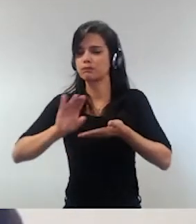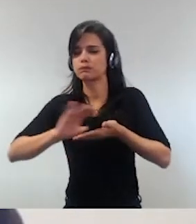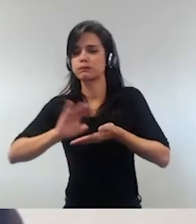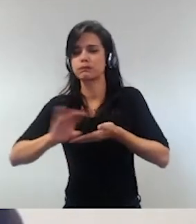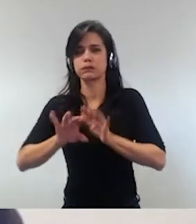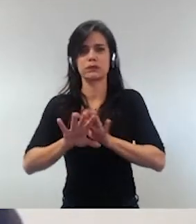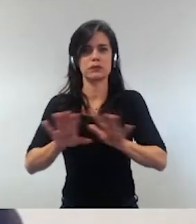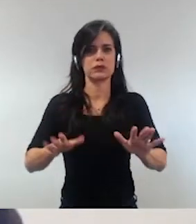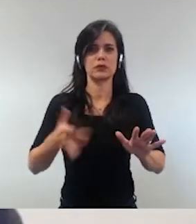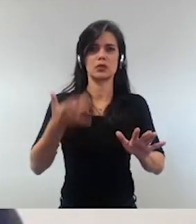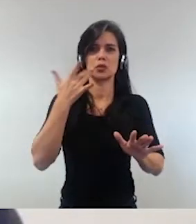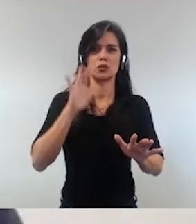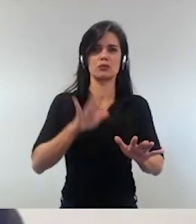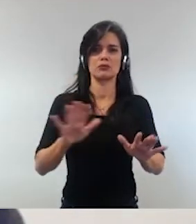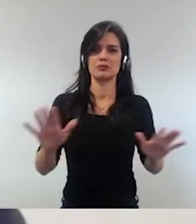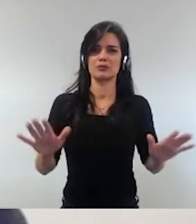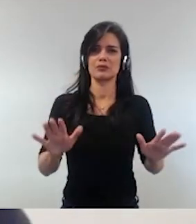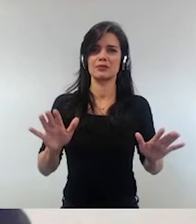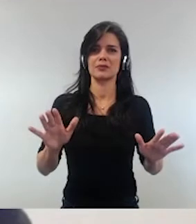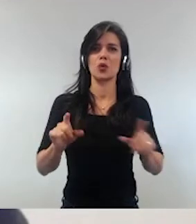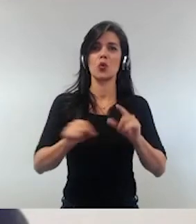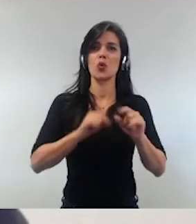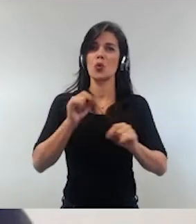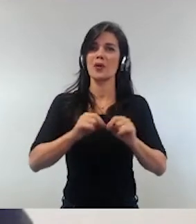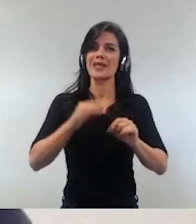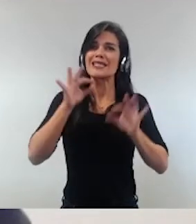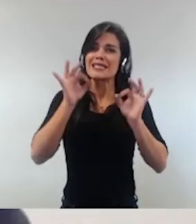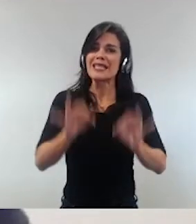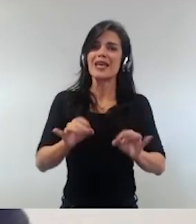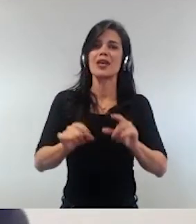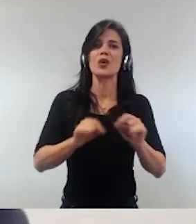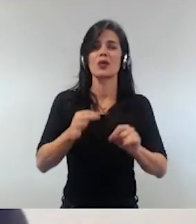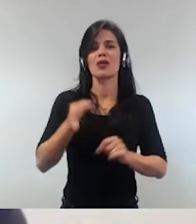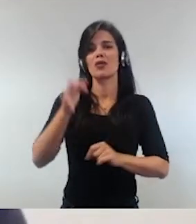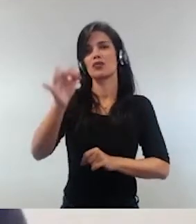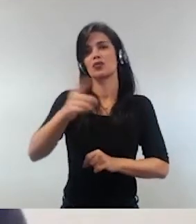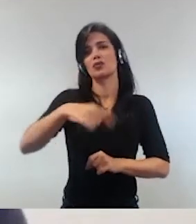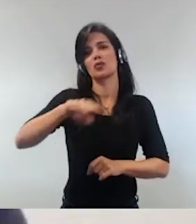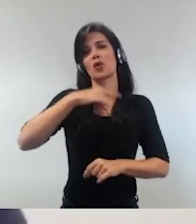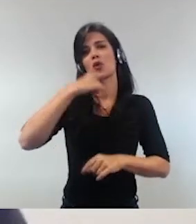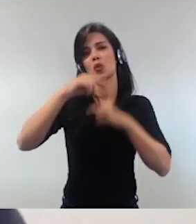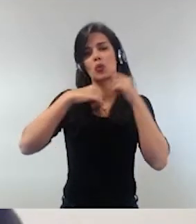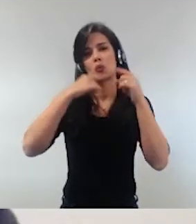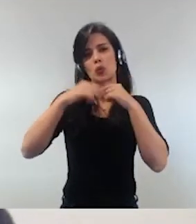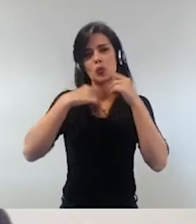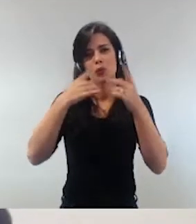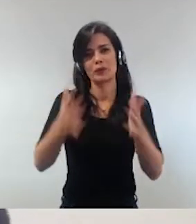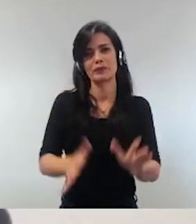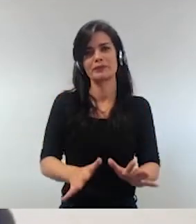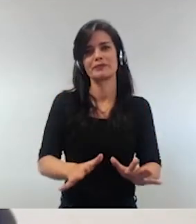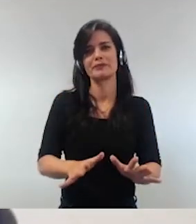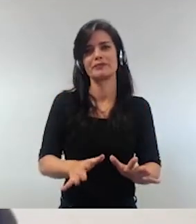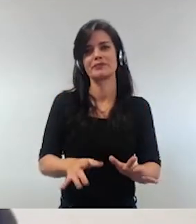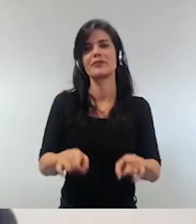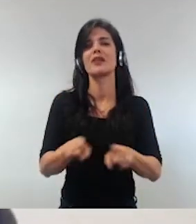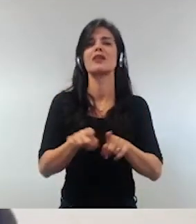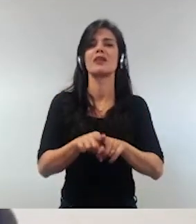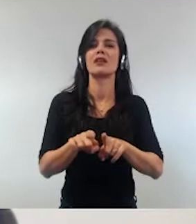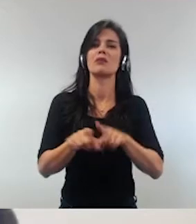dizer, a grande marca é a incerteza. E a crise também tem uma outra característica, é o seu caráter